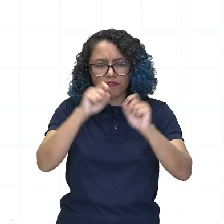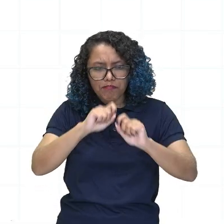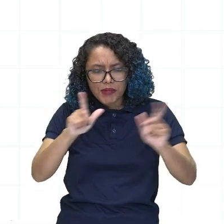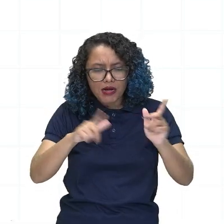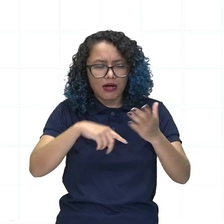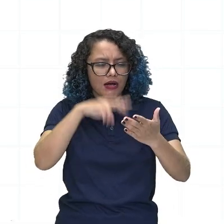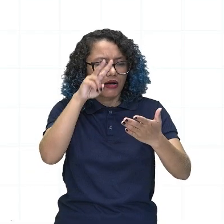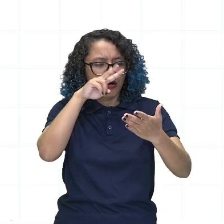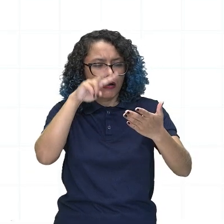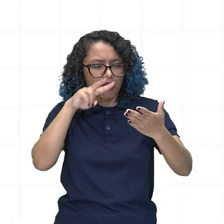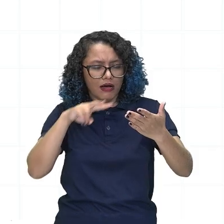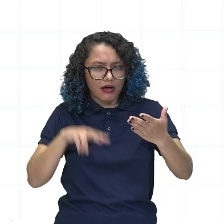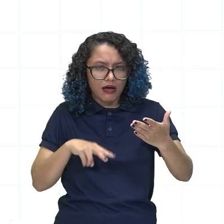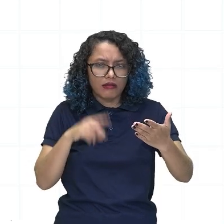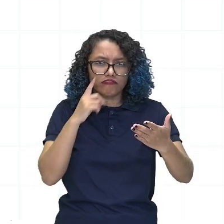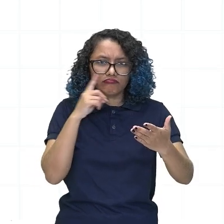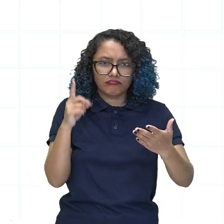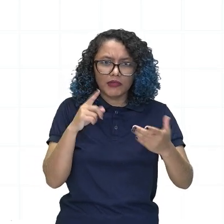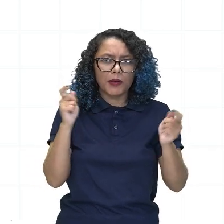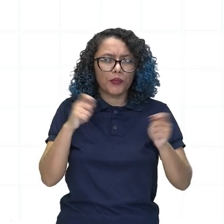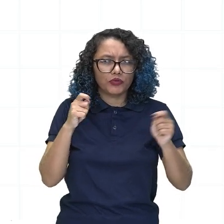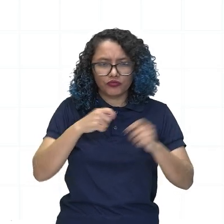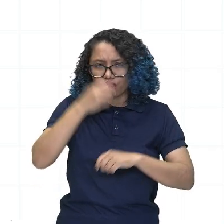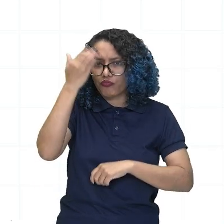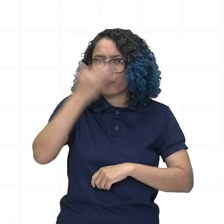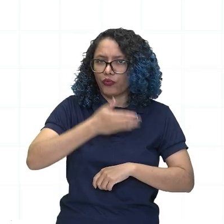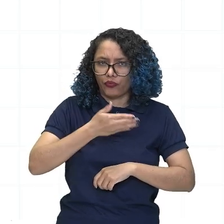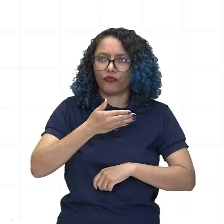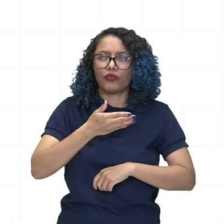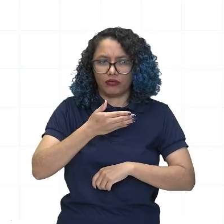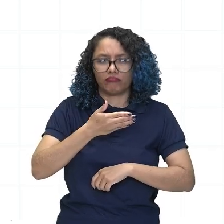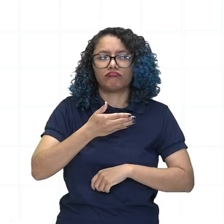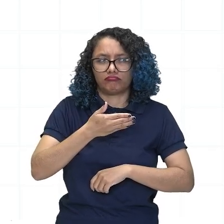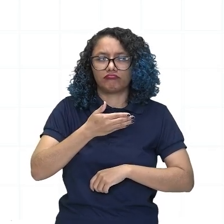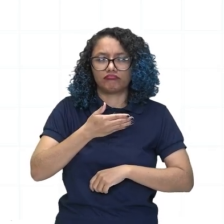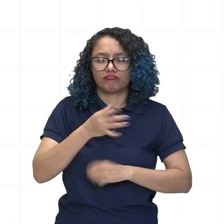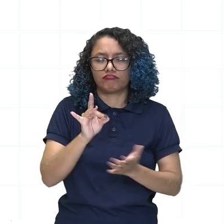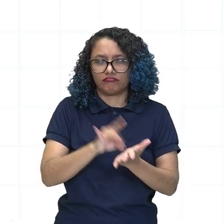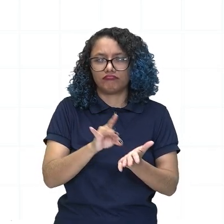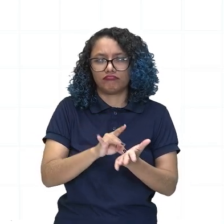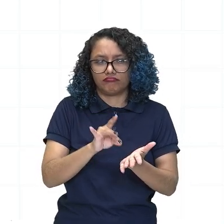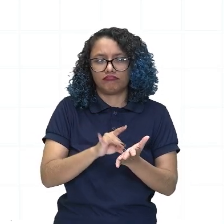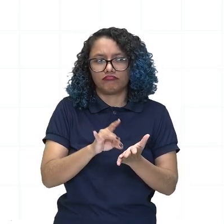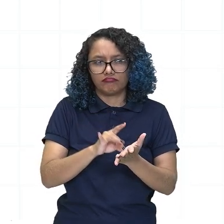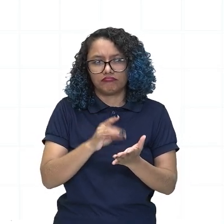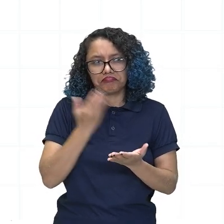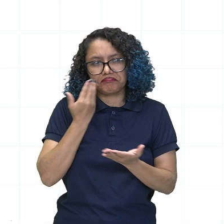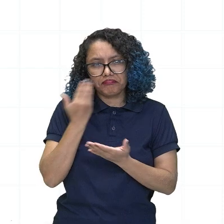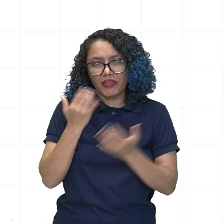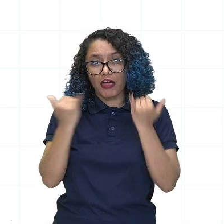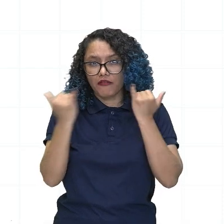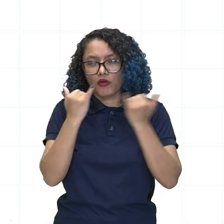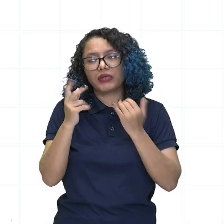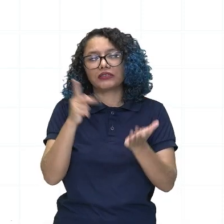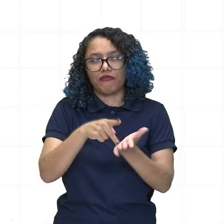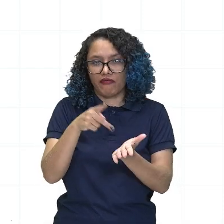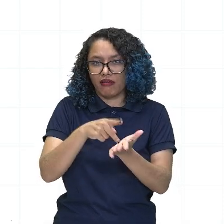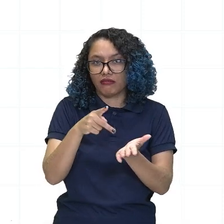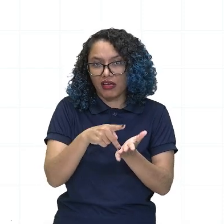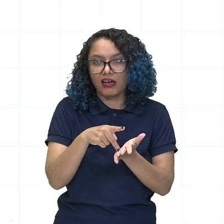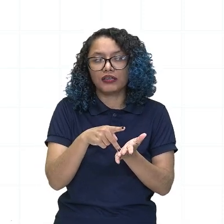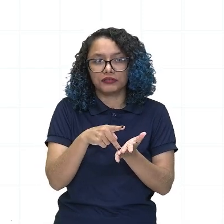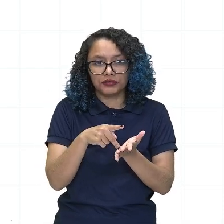na página do Banco Central, nós podemos aí comprovar que esses golpes, essas